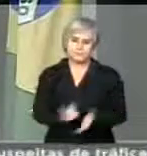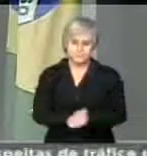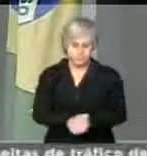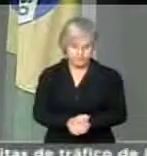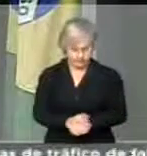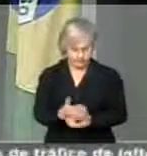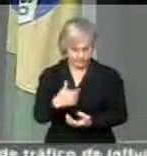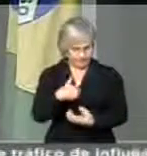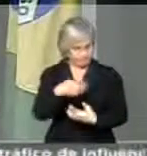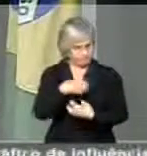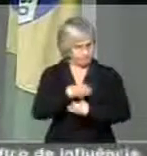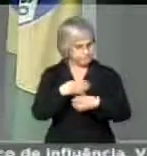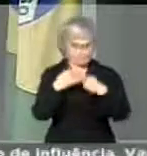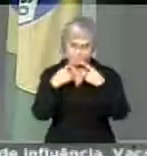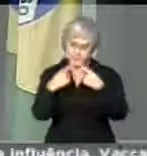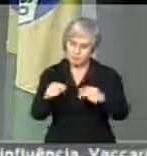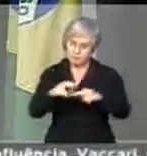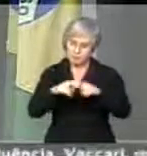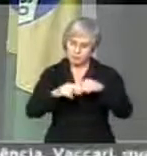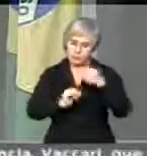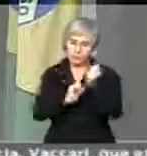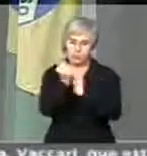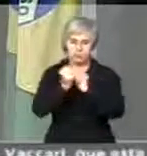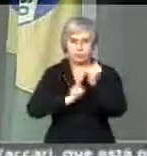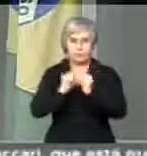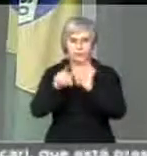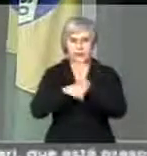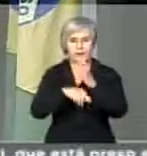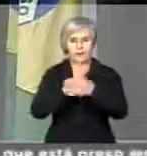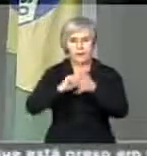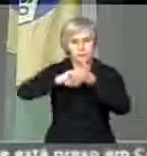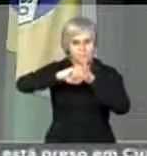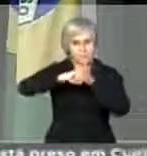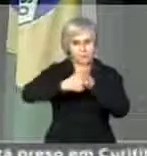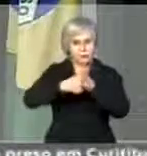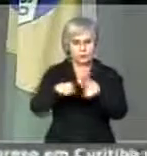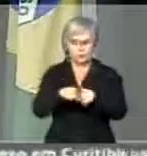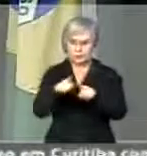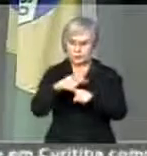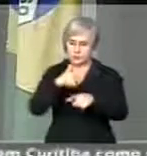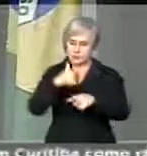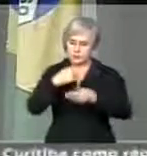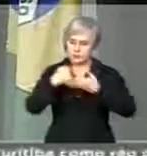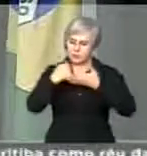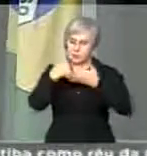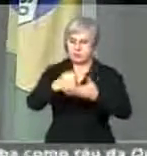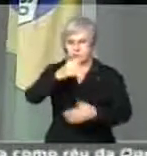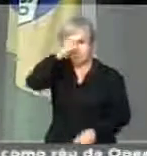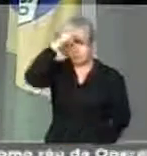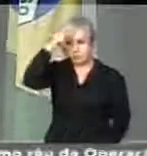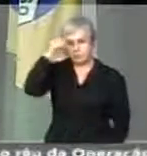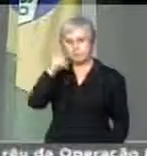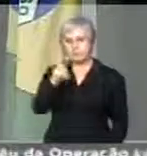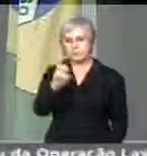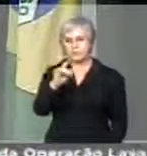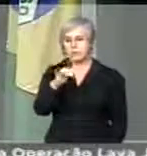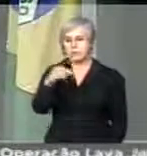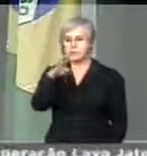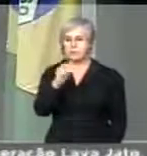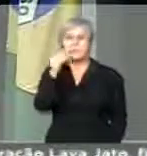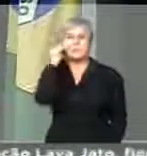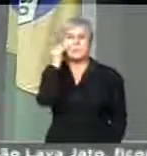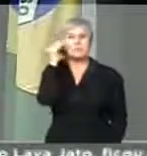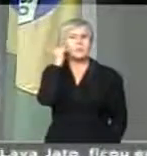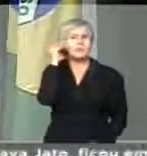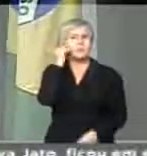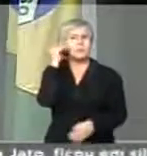minha indignação pelo fechamento da fábrica de Cachoeirinha, minha solidariedade ao prefeito Vicente, que tentou de todas as formas